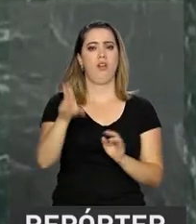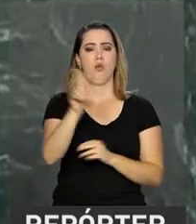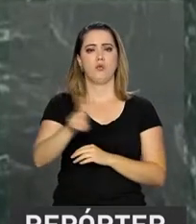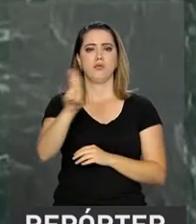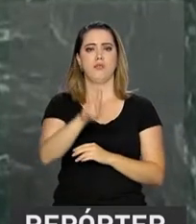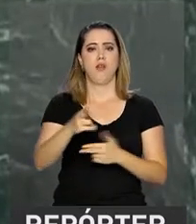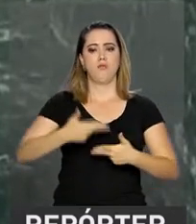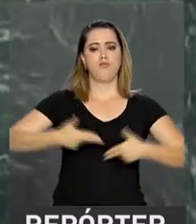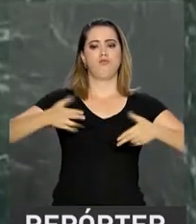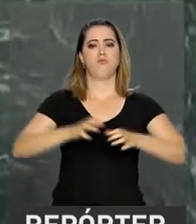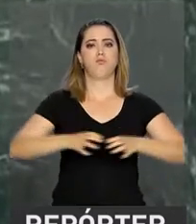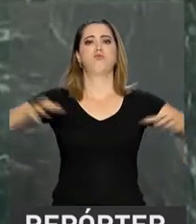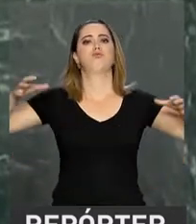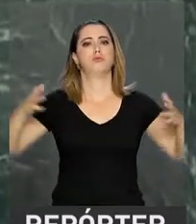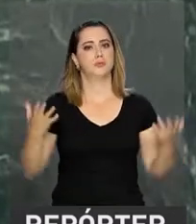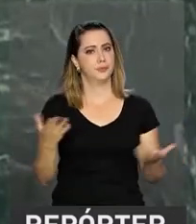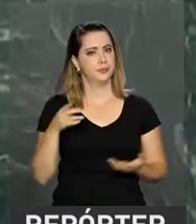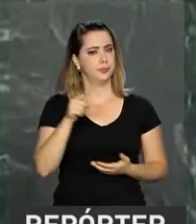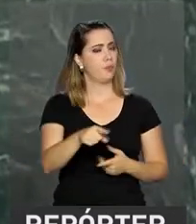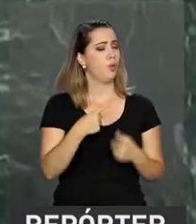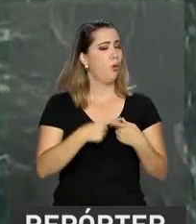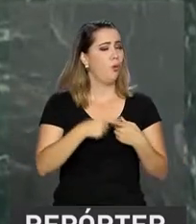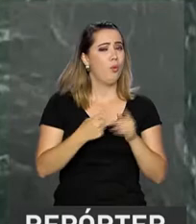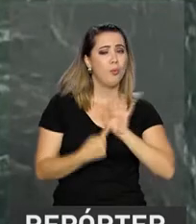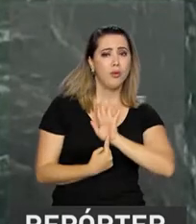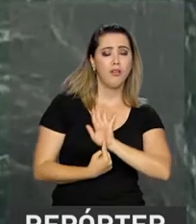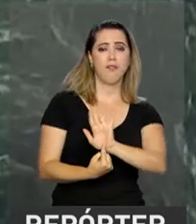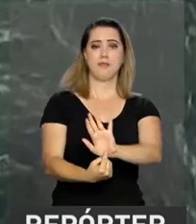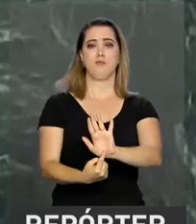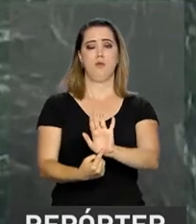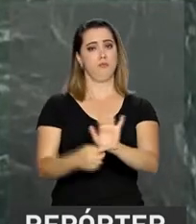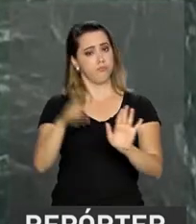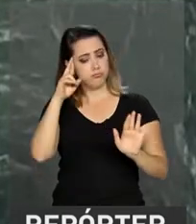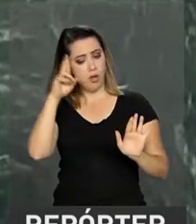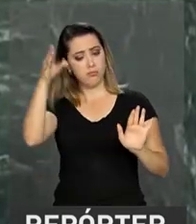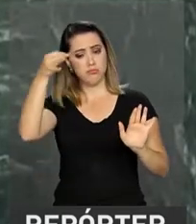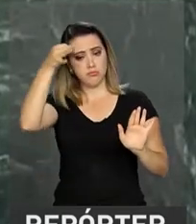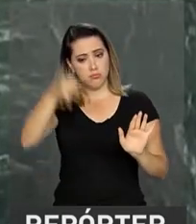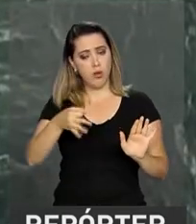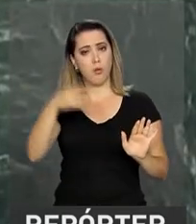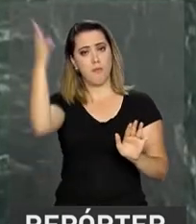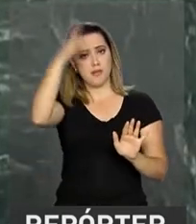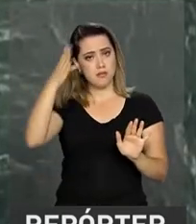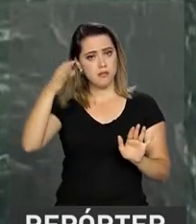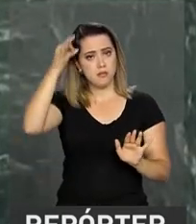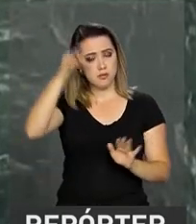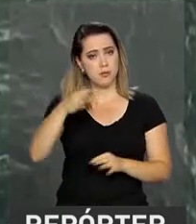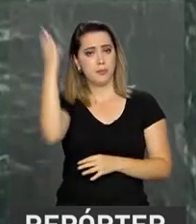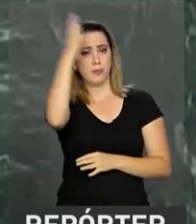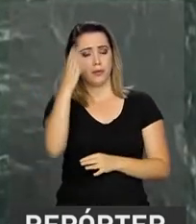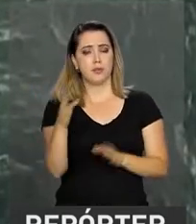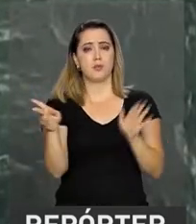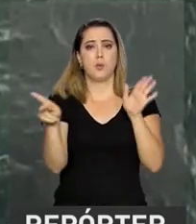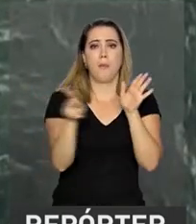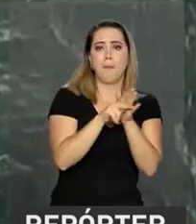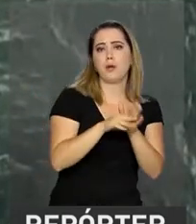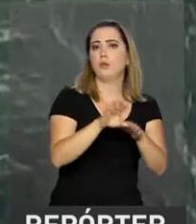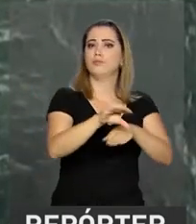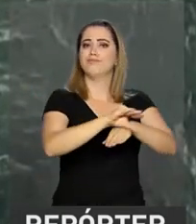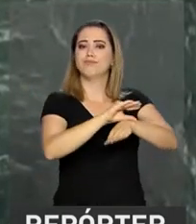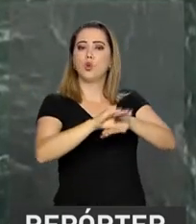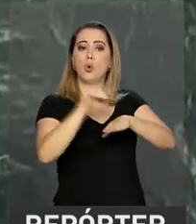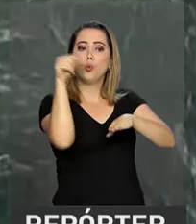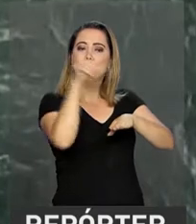armas nucleares. O Brasil pronuncia-se com a autoridade de um país cuja própria